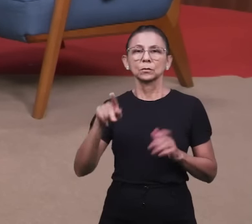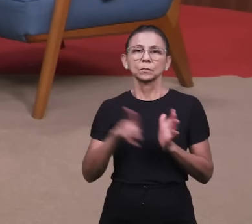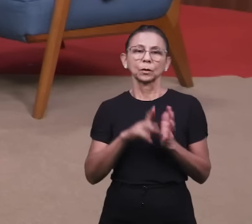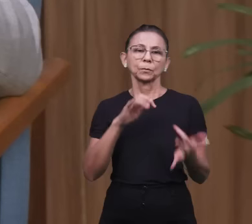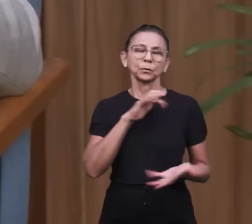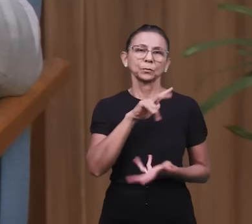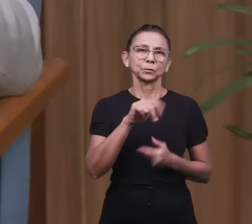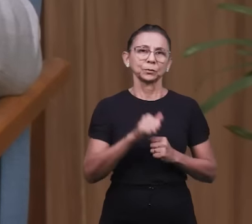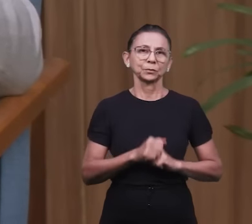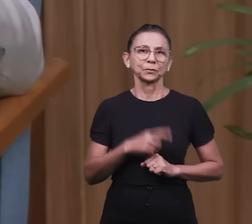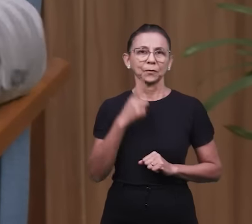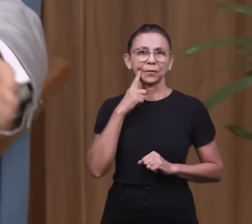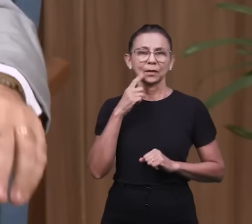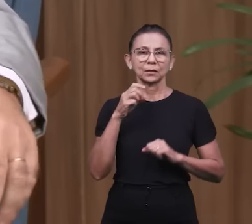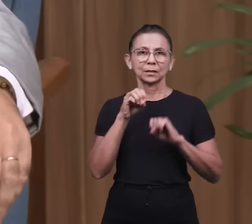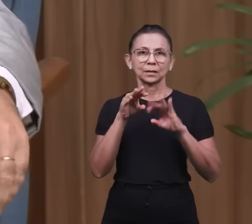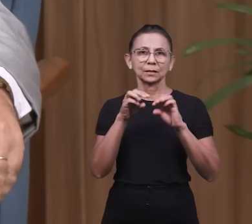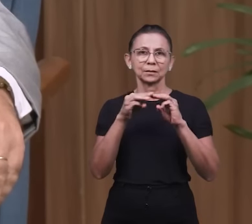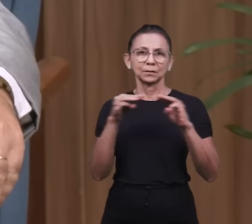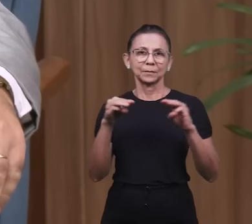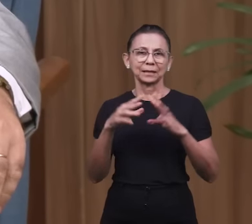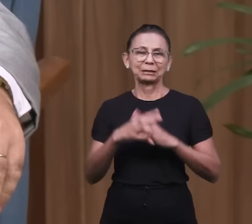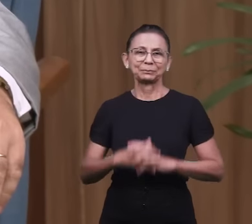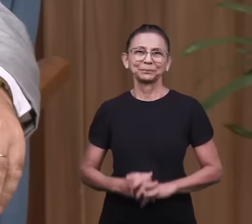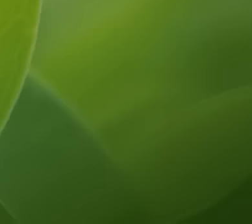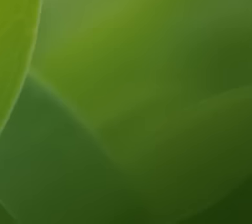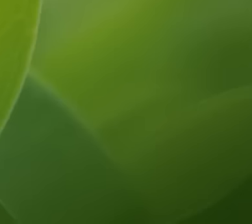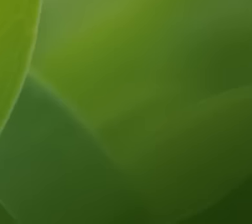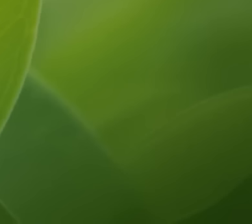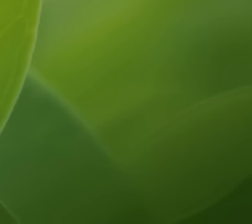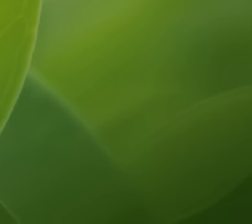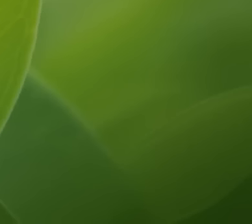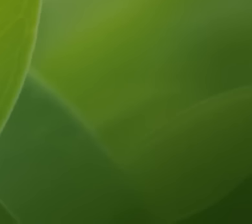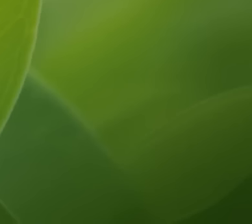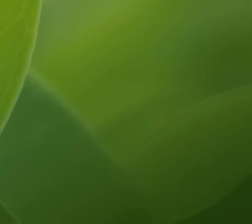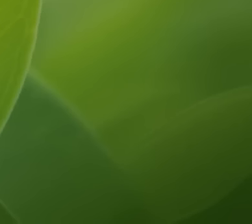mundo assista agora o quadro lições do Maanaim